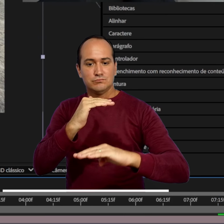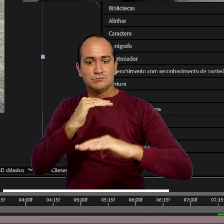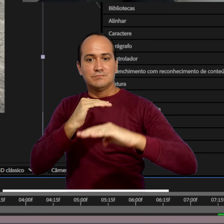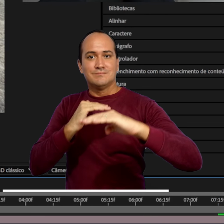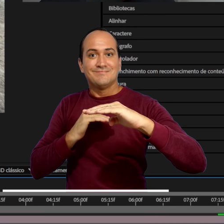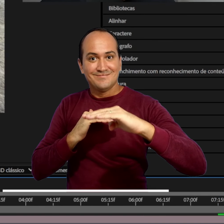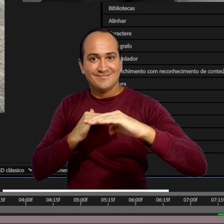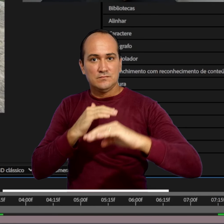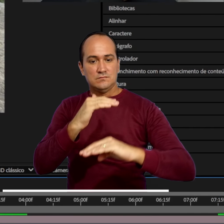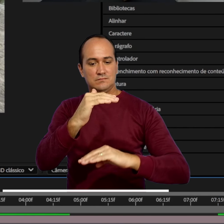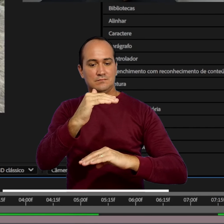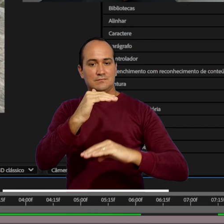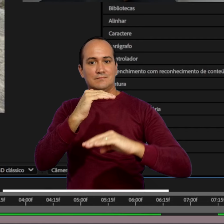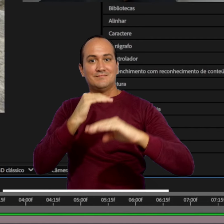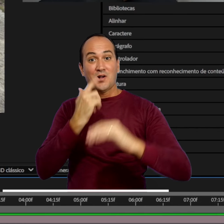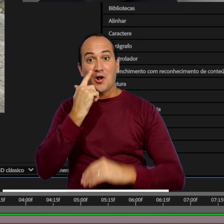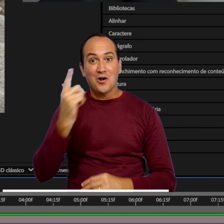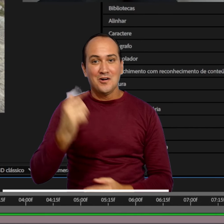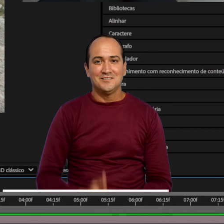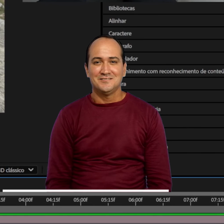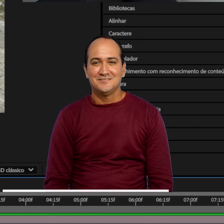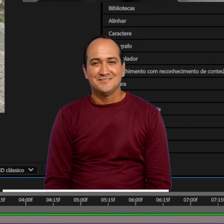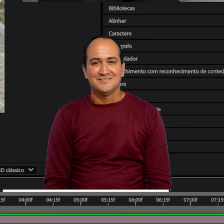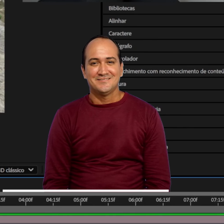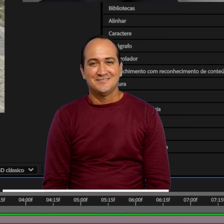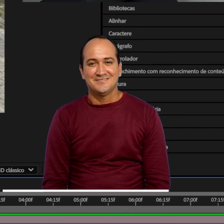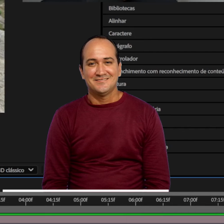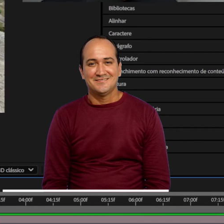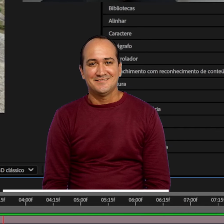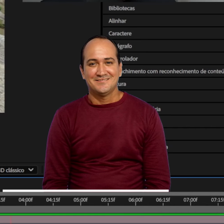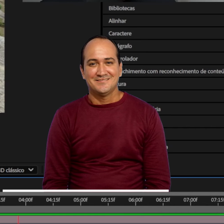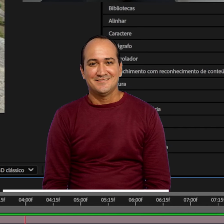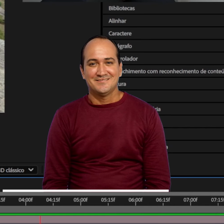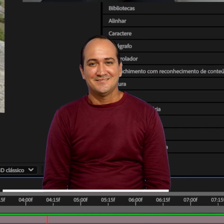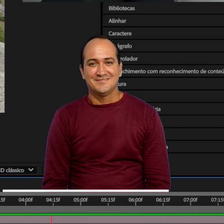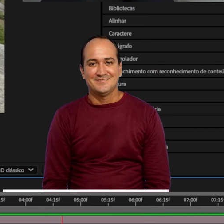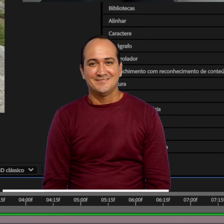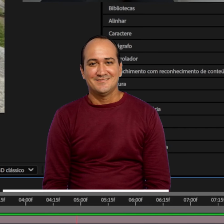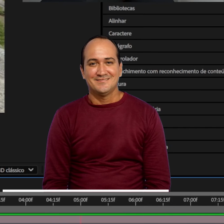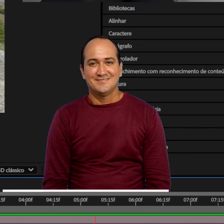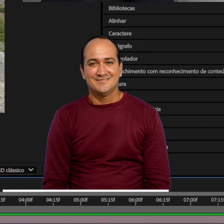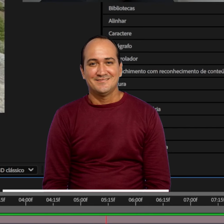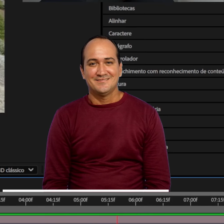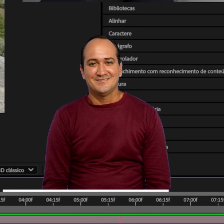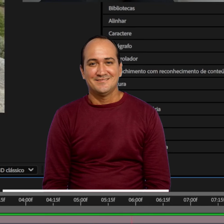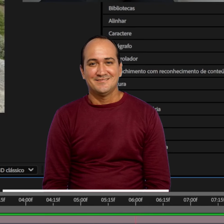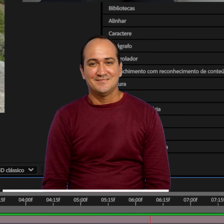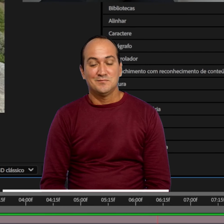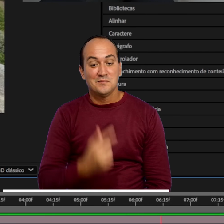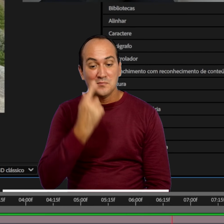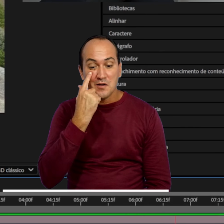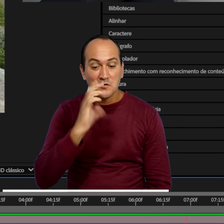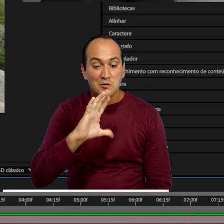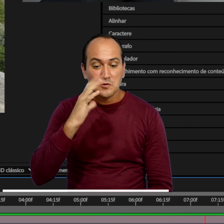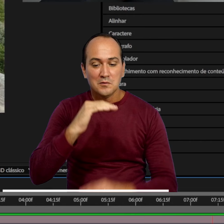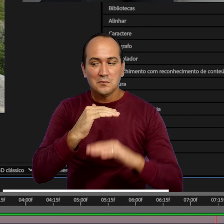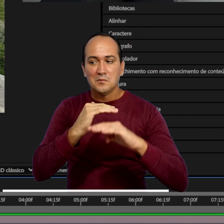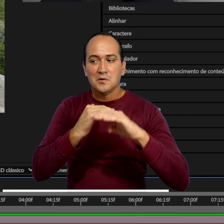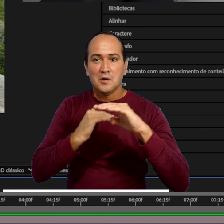a sensação que passa. Ó. Passa aquela sensação de que a gente está chegando perto da borda, né? Para ver o que